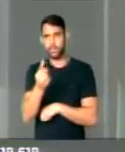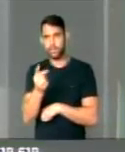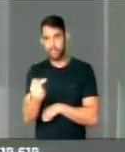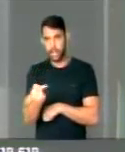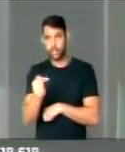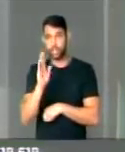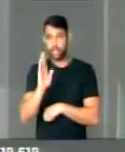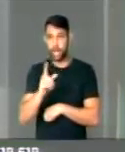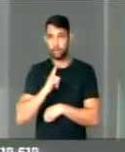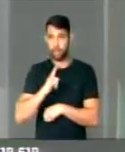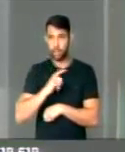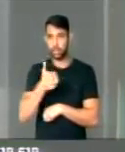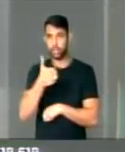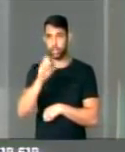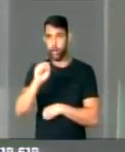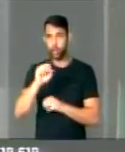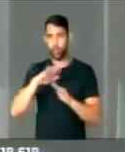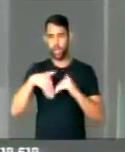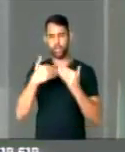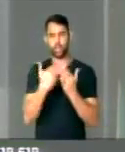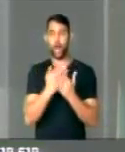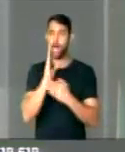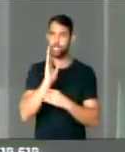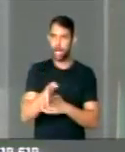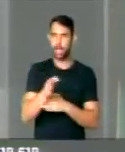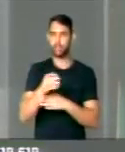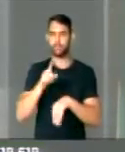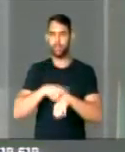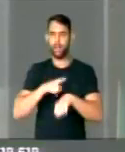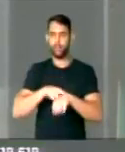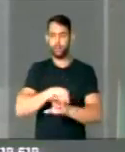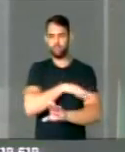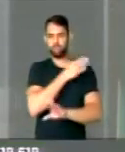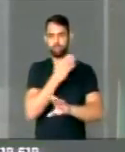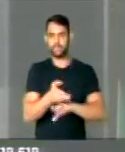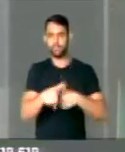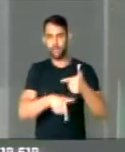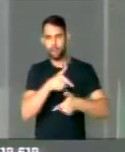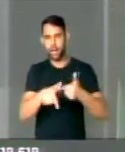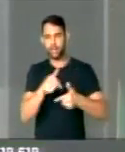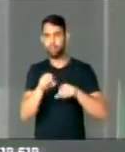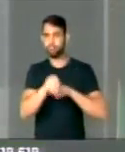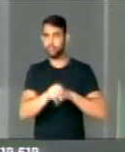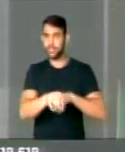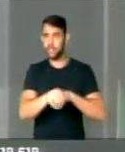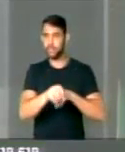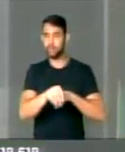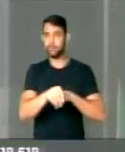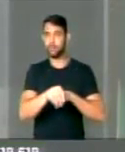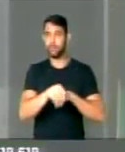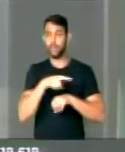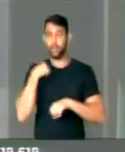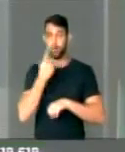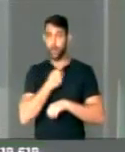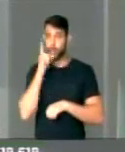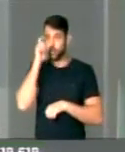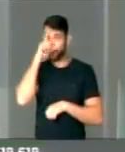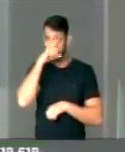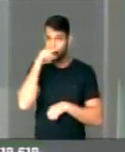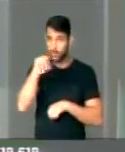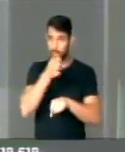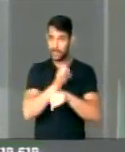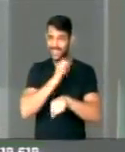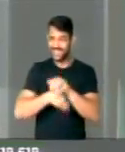2017, já são 18 escolas em tempo integral em funcionamento. E o nosso desafio